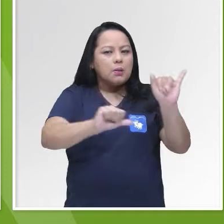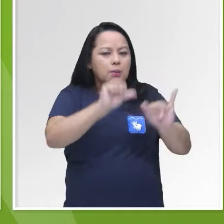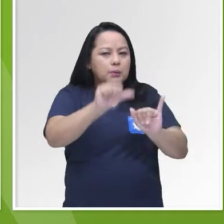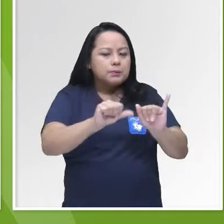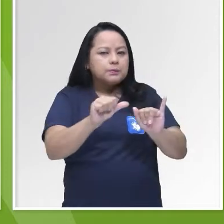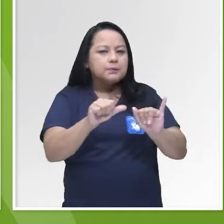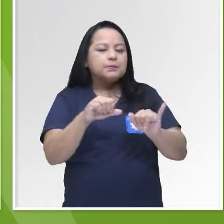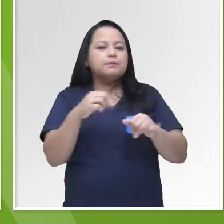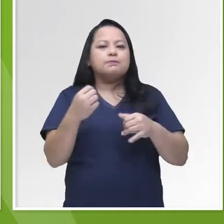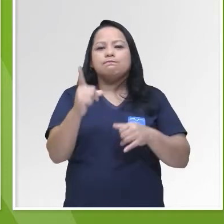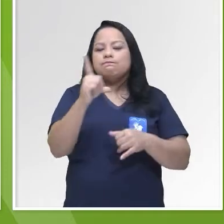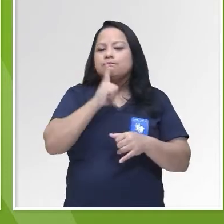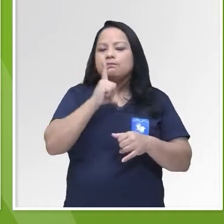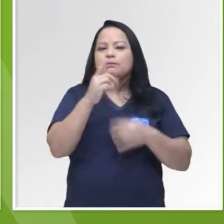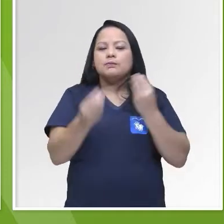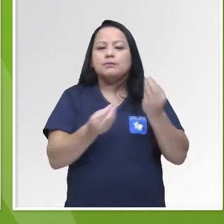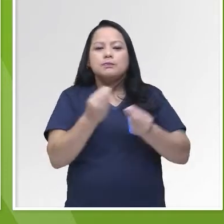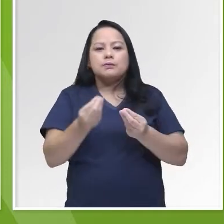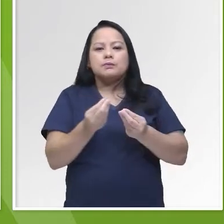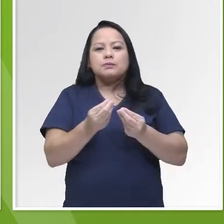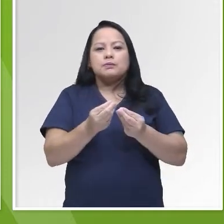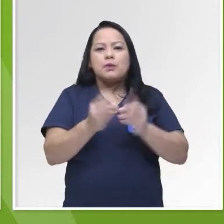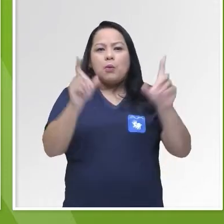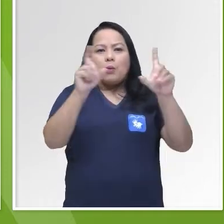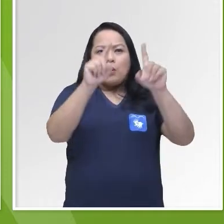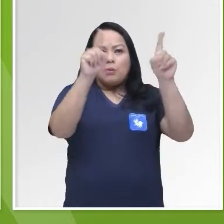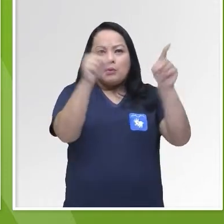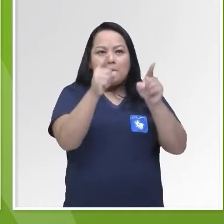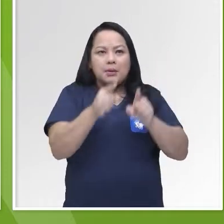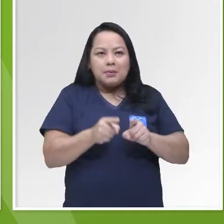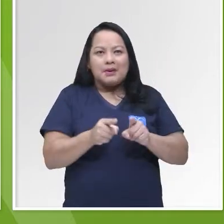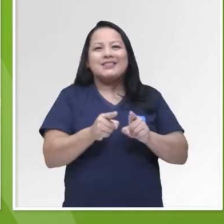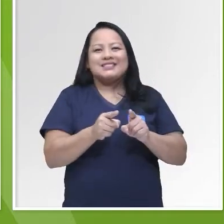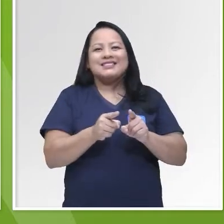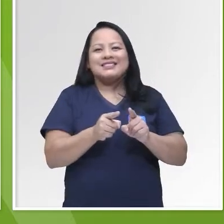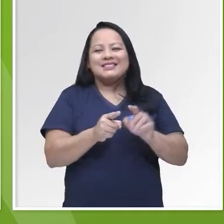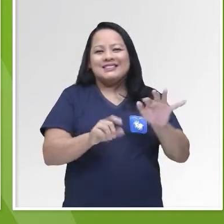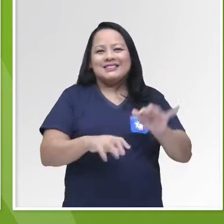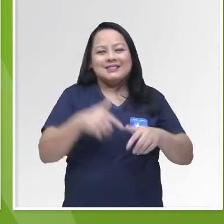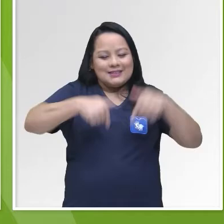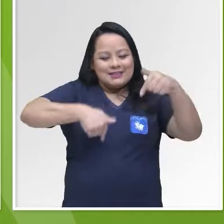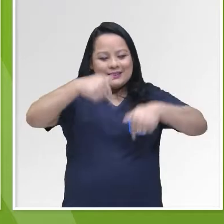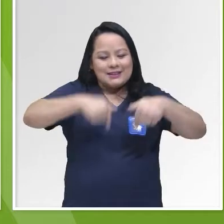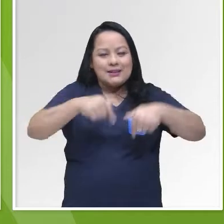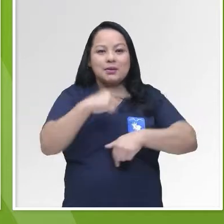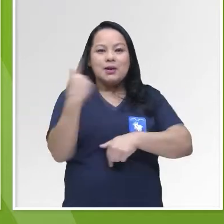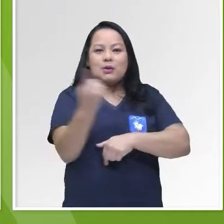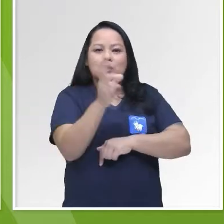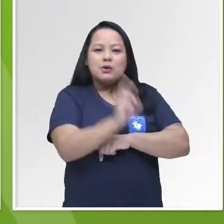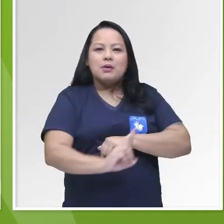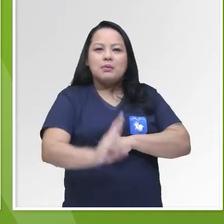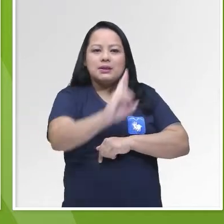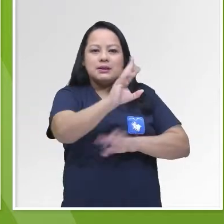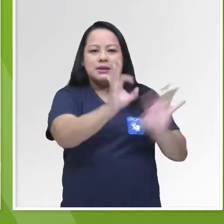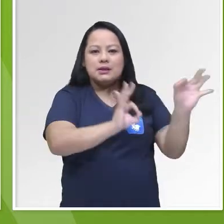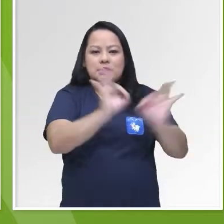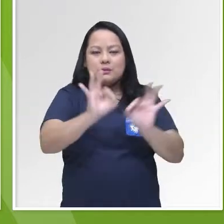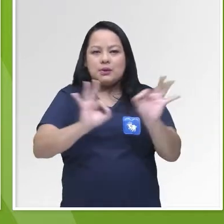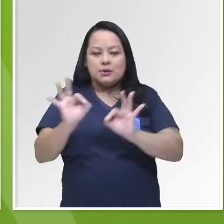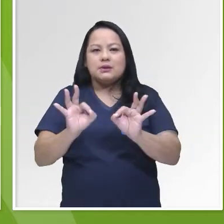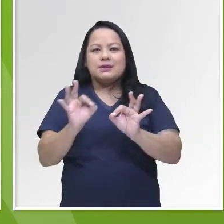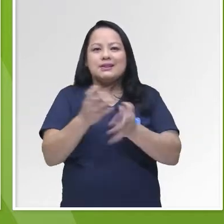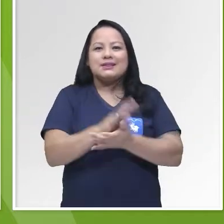química, ela tem uma equação química. Nós representamos esse processo,